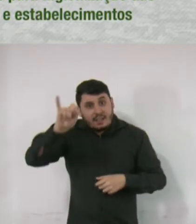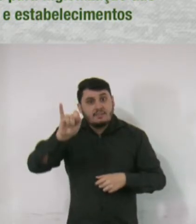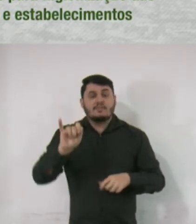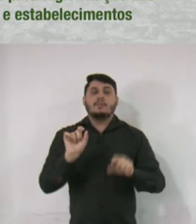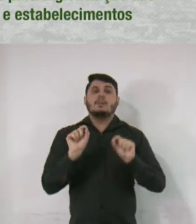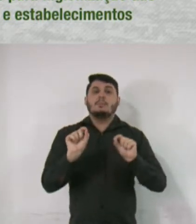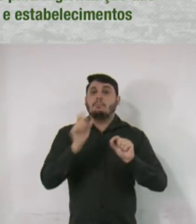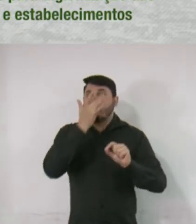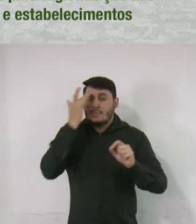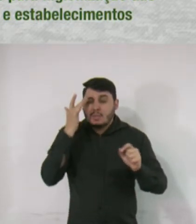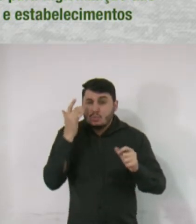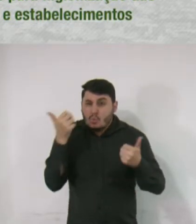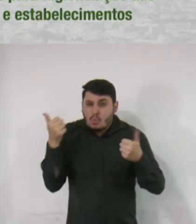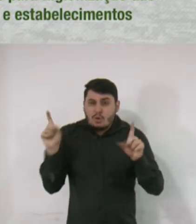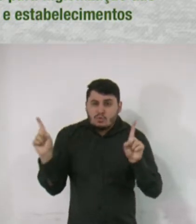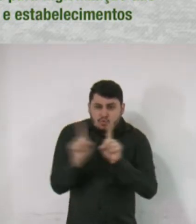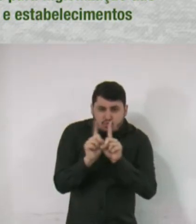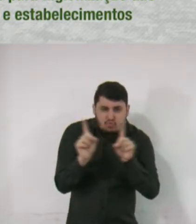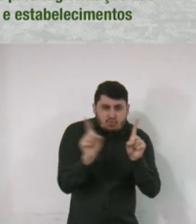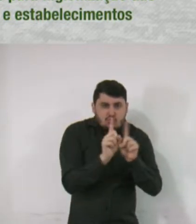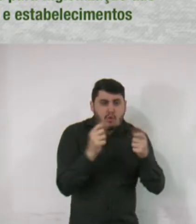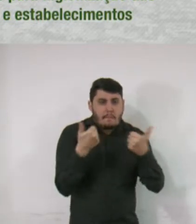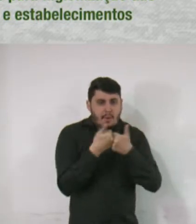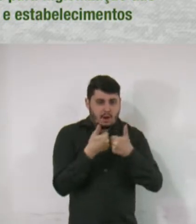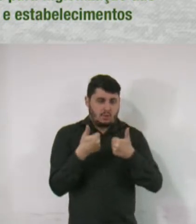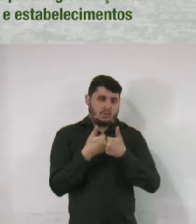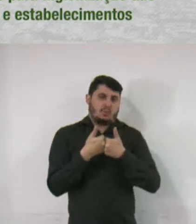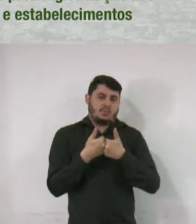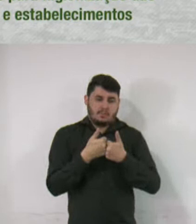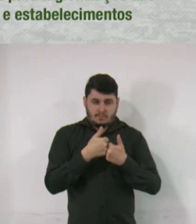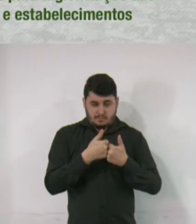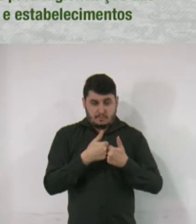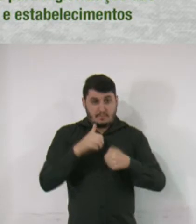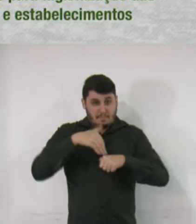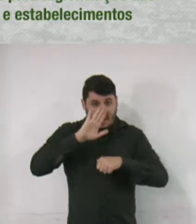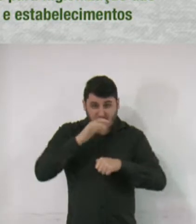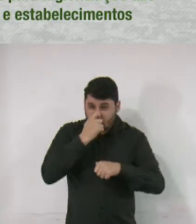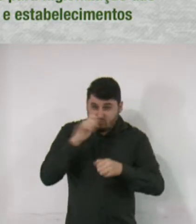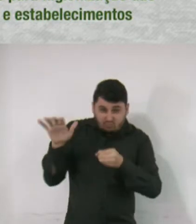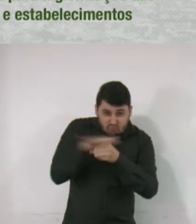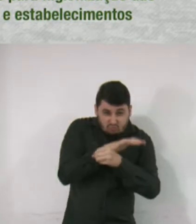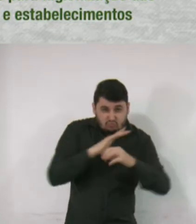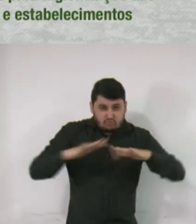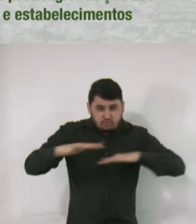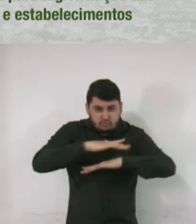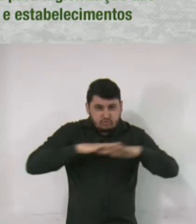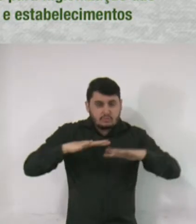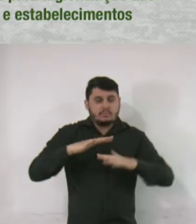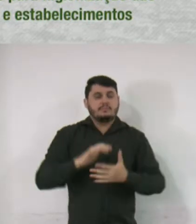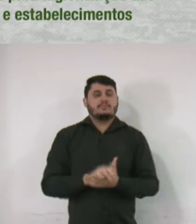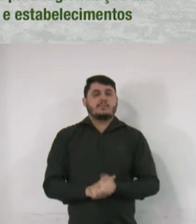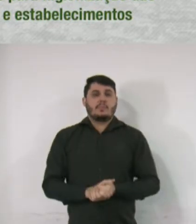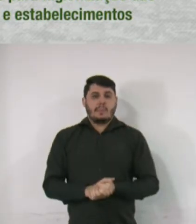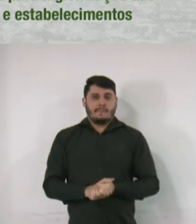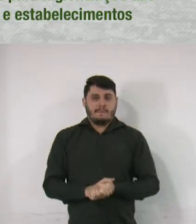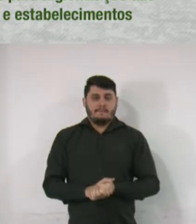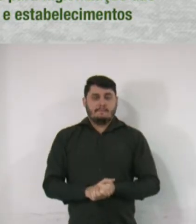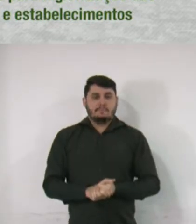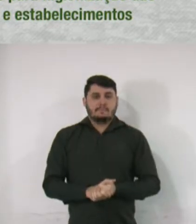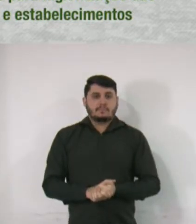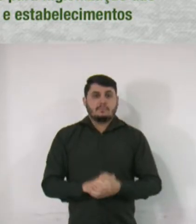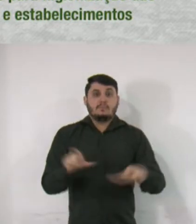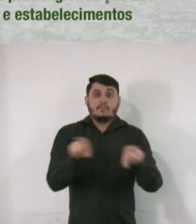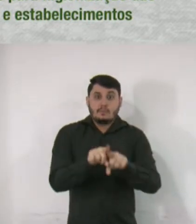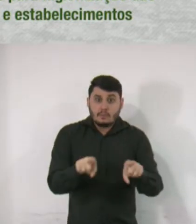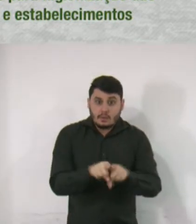Sulanca. A exibição de cartazes com as orientações dos órgãos de saúde também para todas as pessoas.